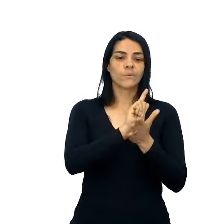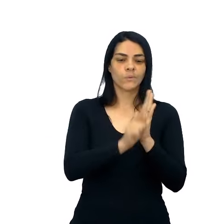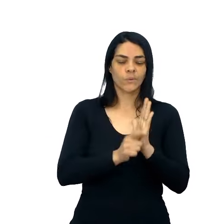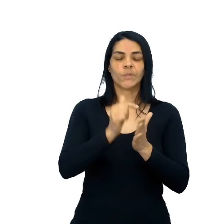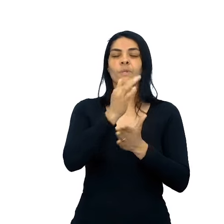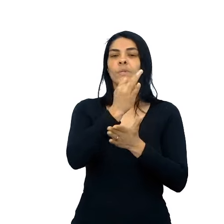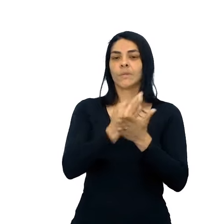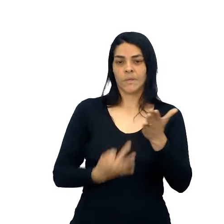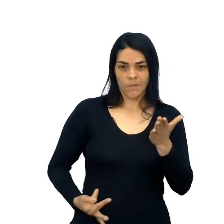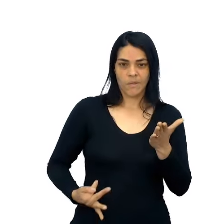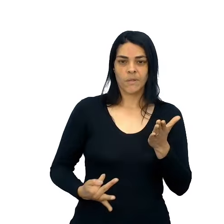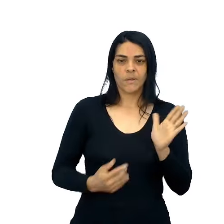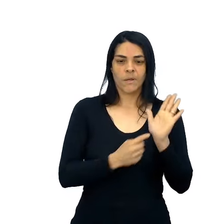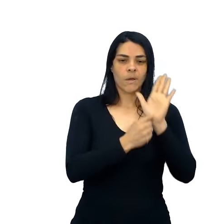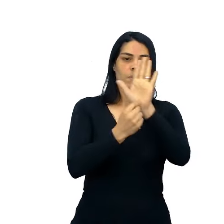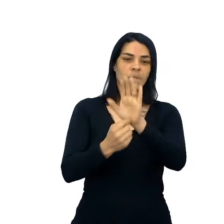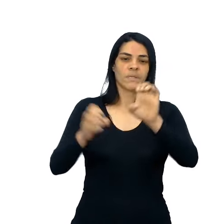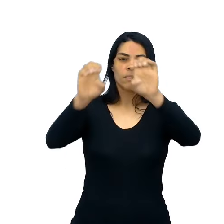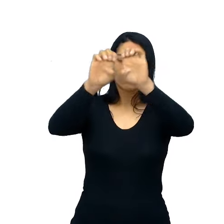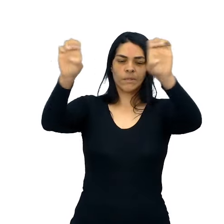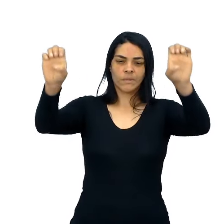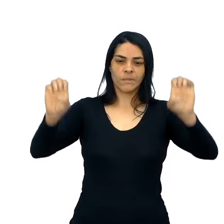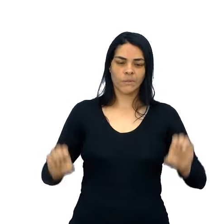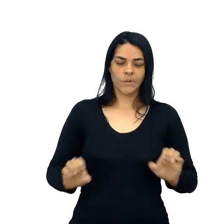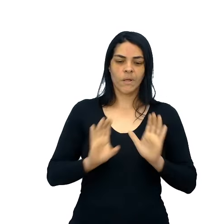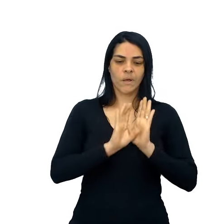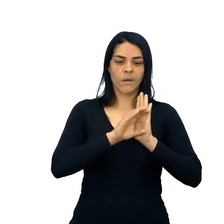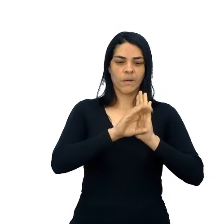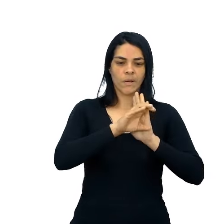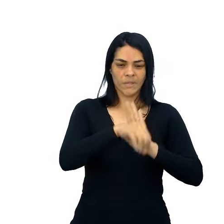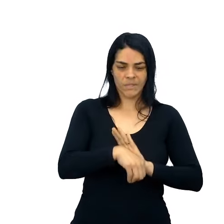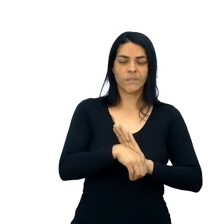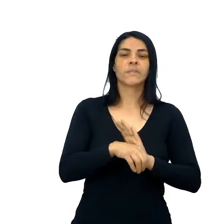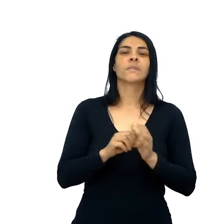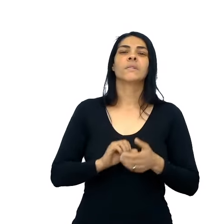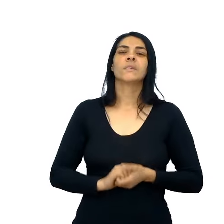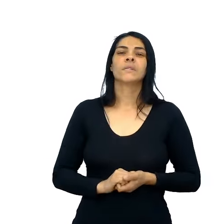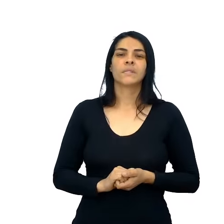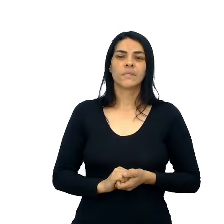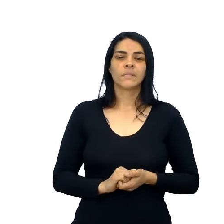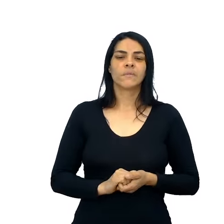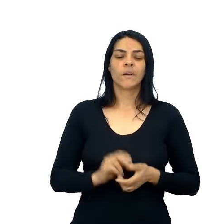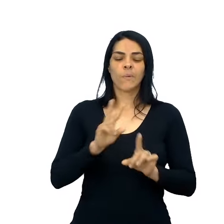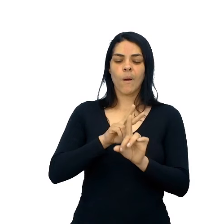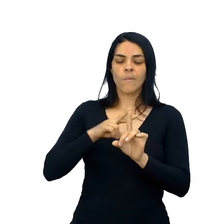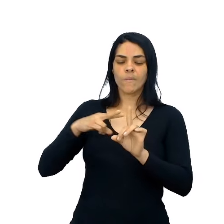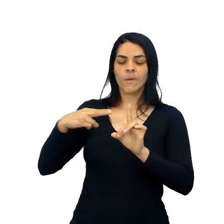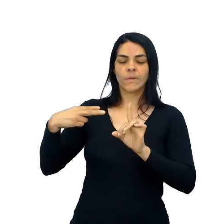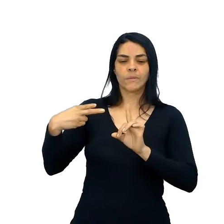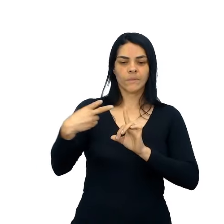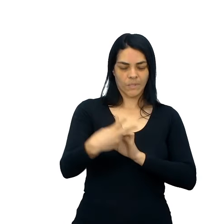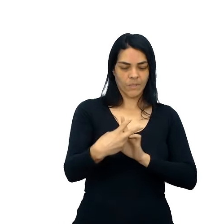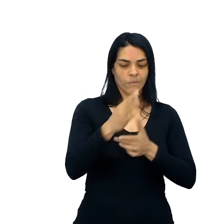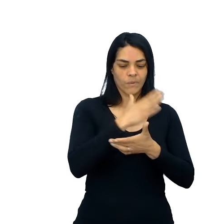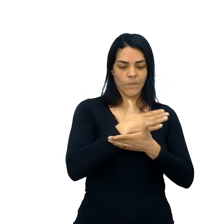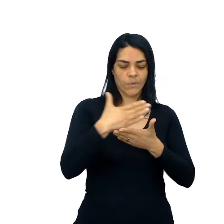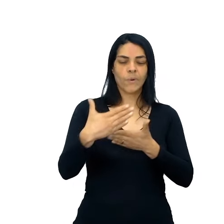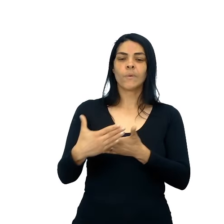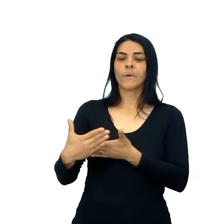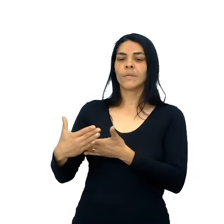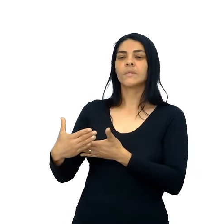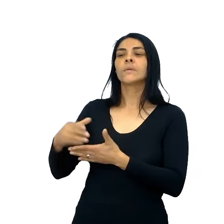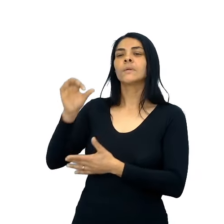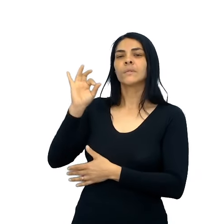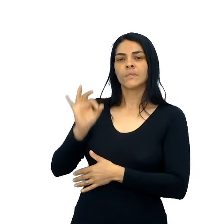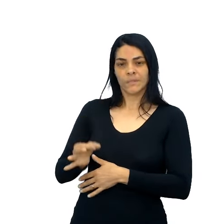estrutura composicional característica condizente com a perspectiva enunciativa.